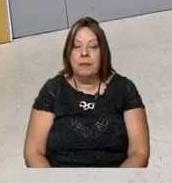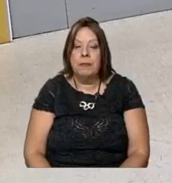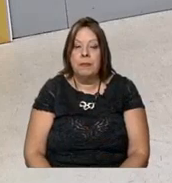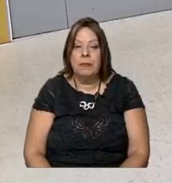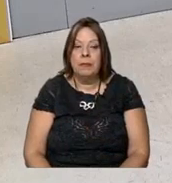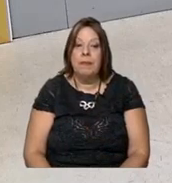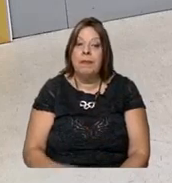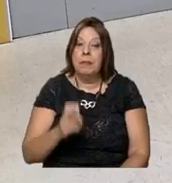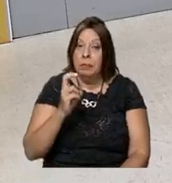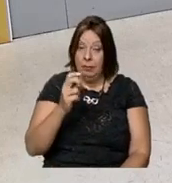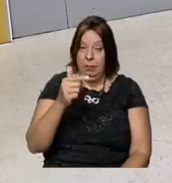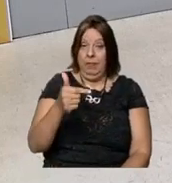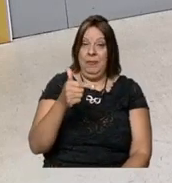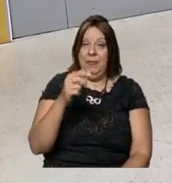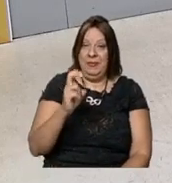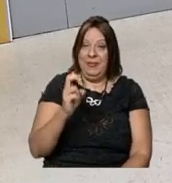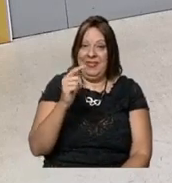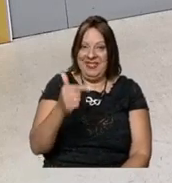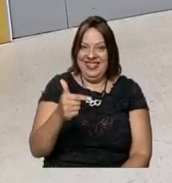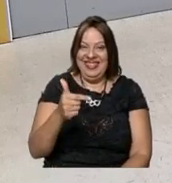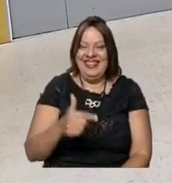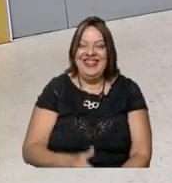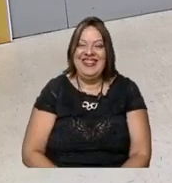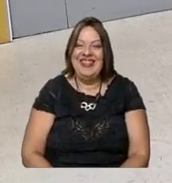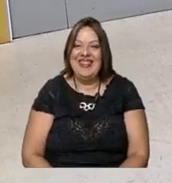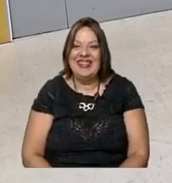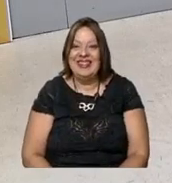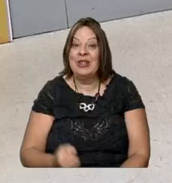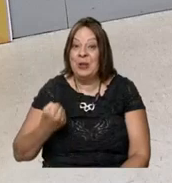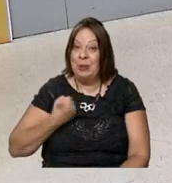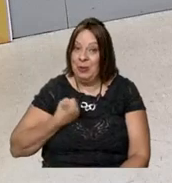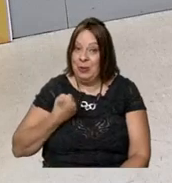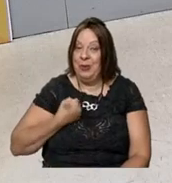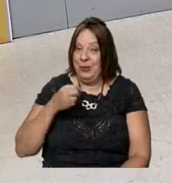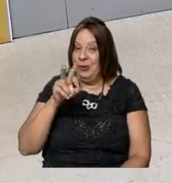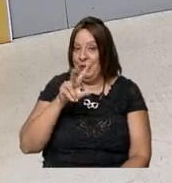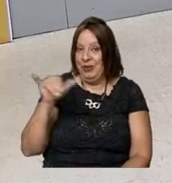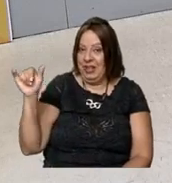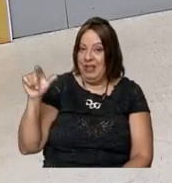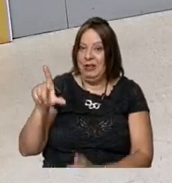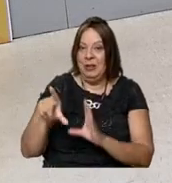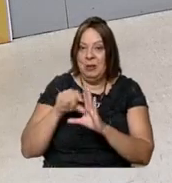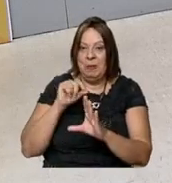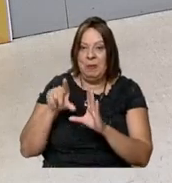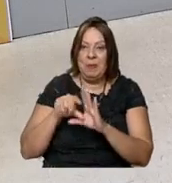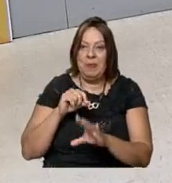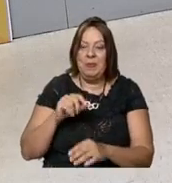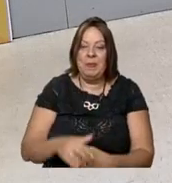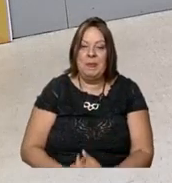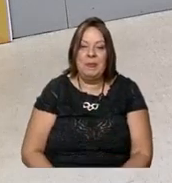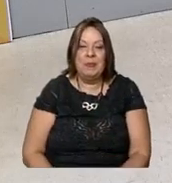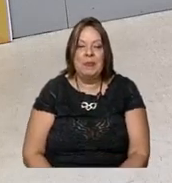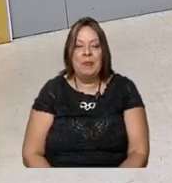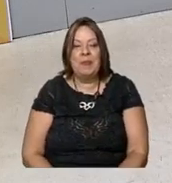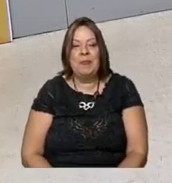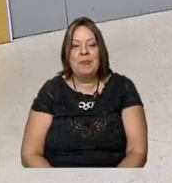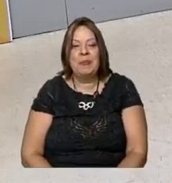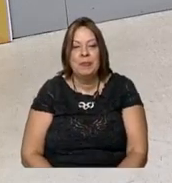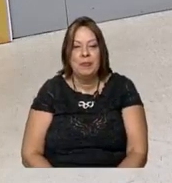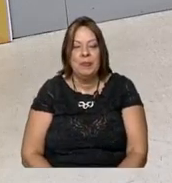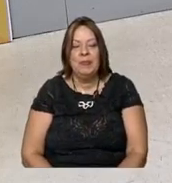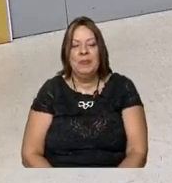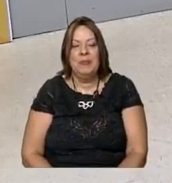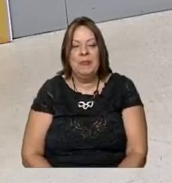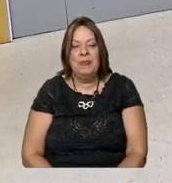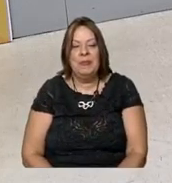grande, muita adrenalina, muita emoção. É aquele dia que vai se dividir entre antes e depois do Caju Cap na sua vida.